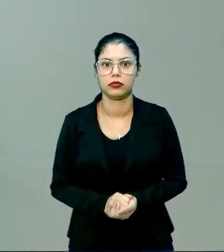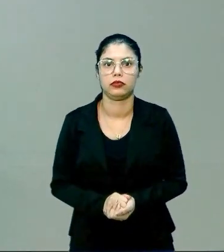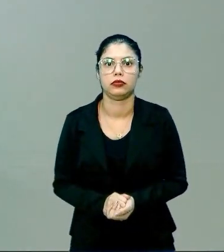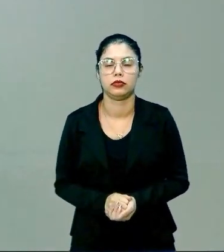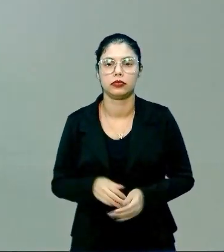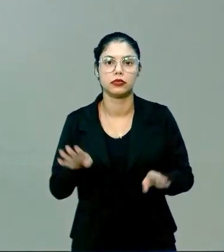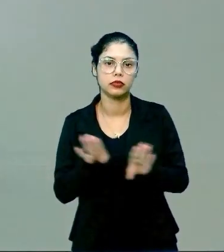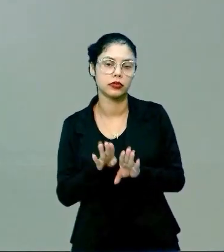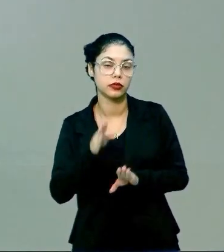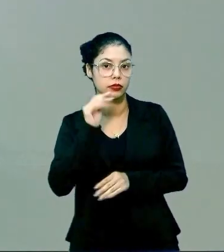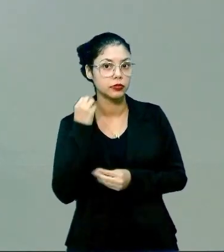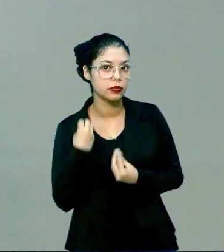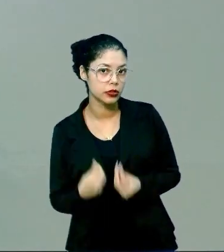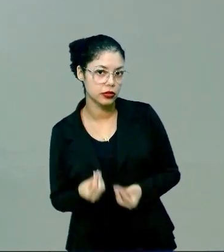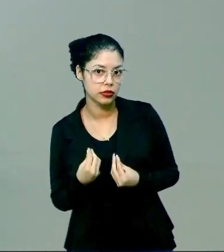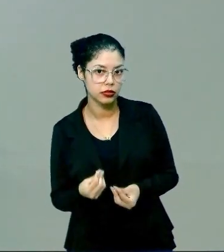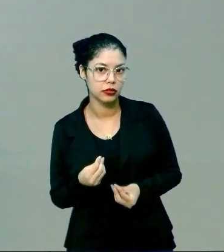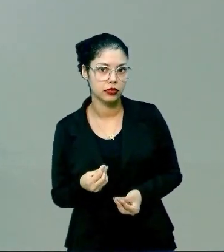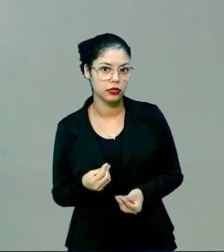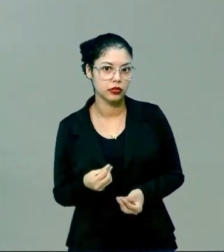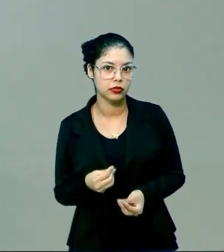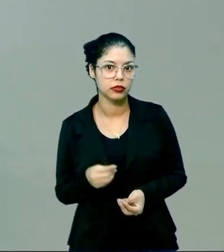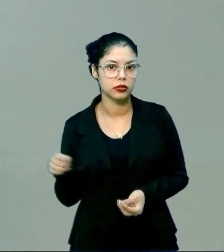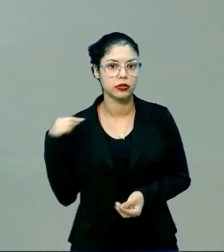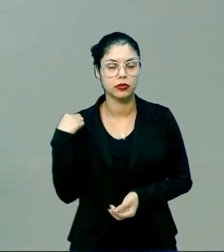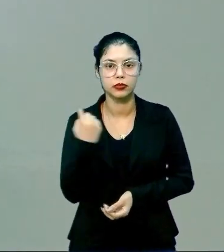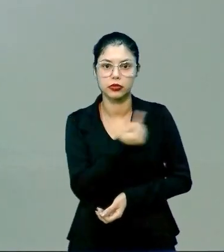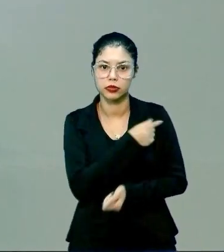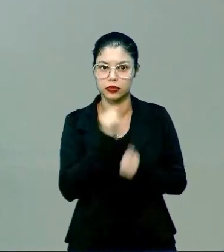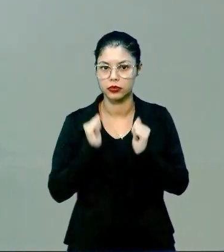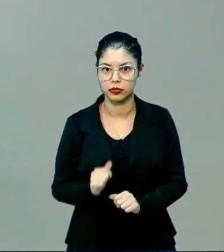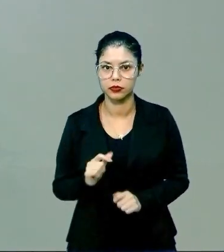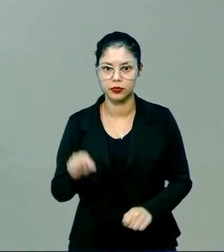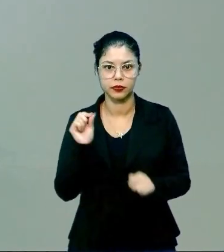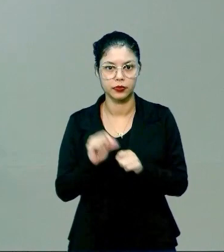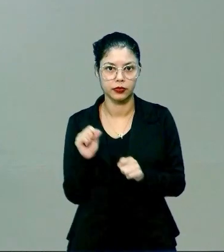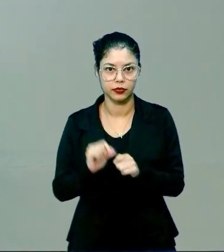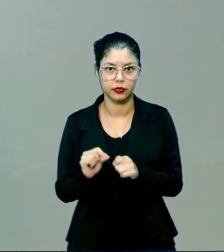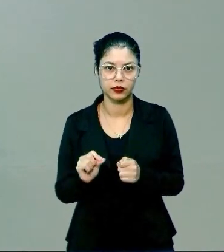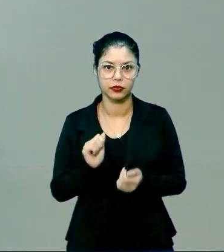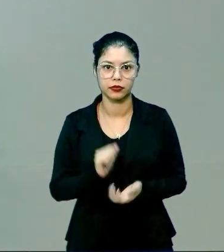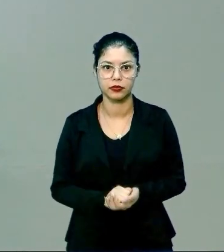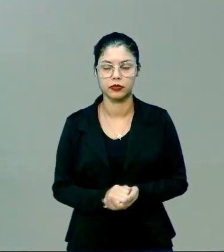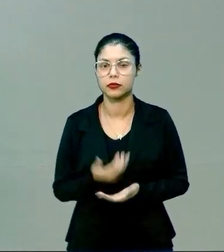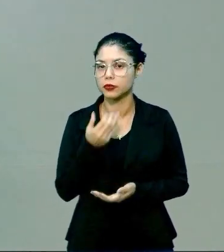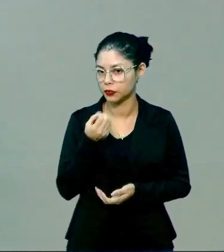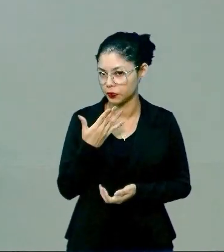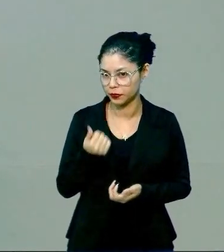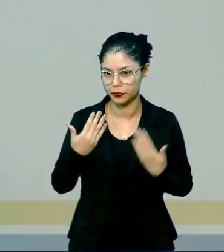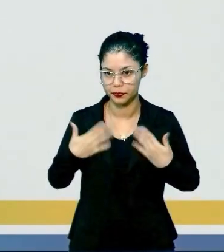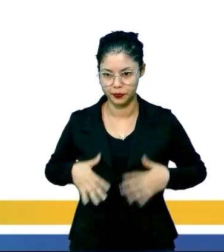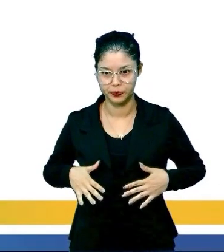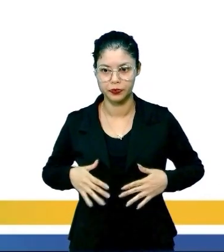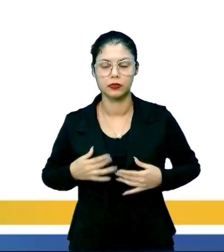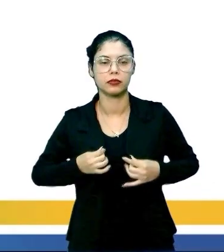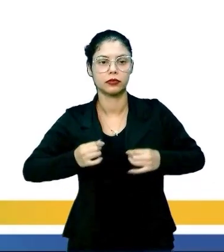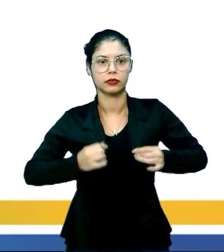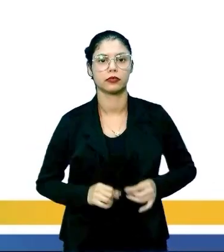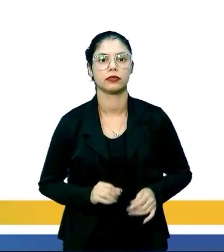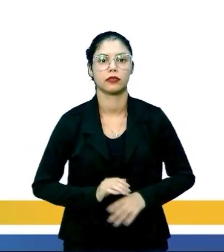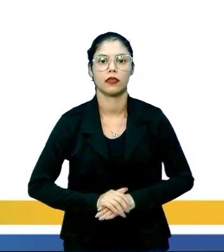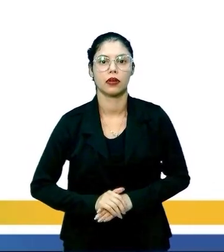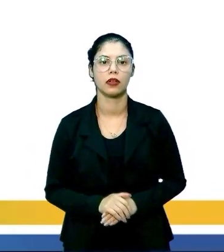para que a gente possa fazer as nossas atividades um pouco mais tranquila. Tudo bem? Então vamos